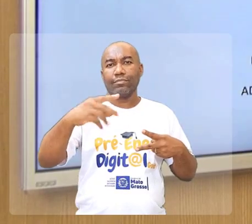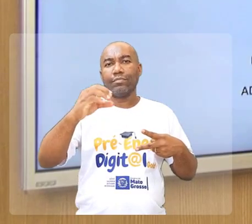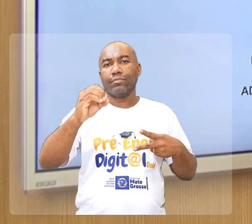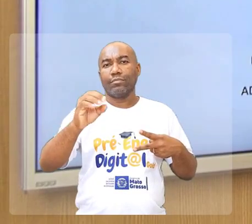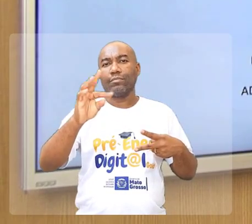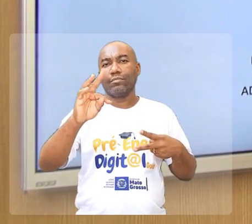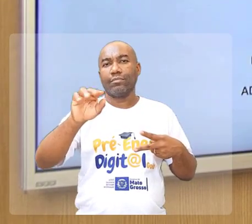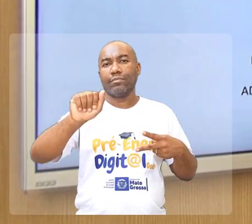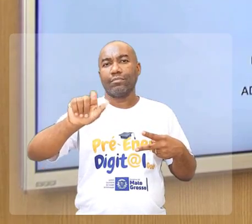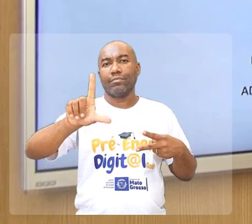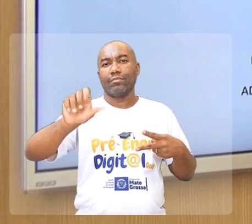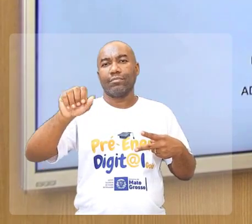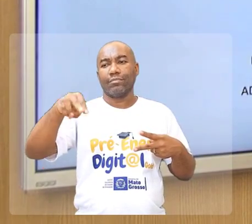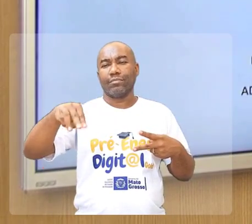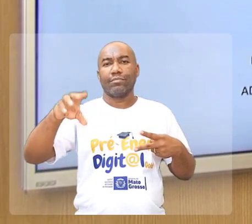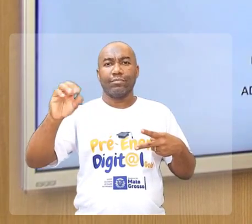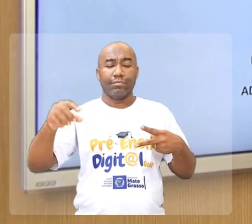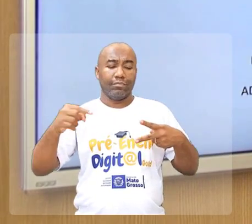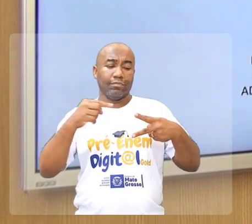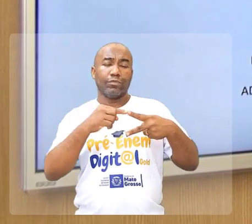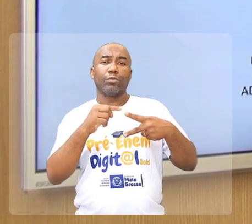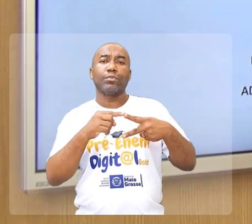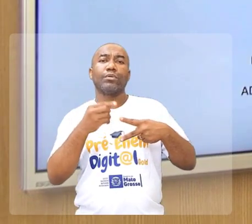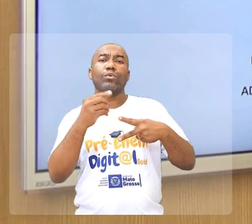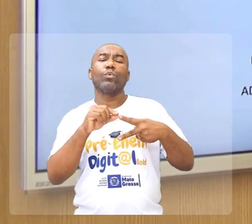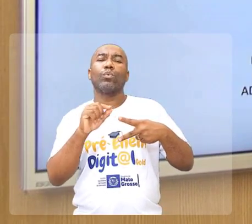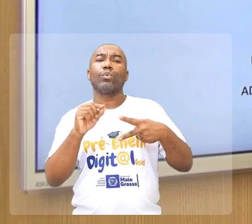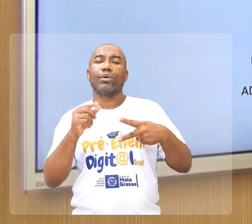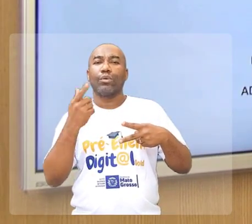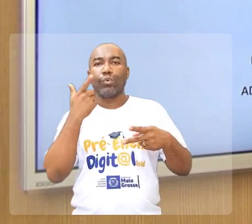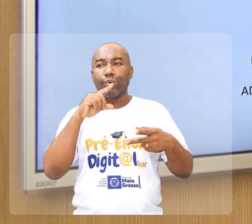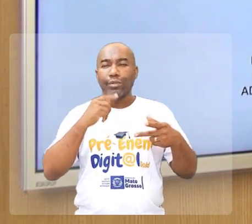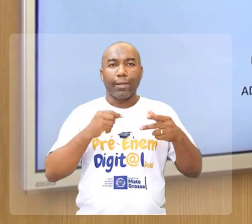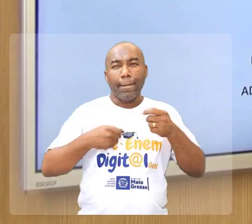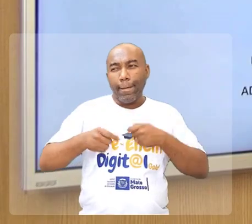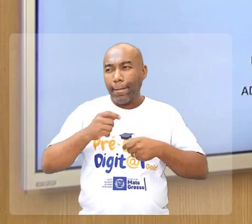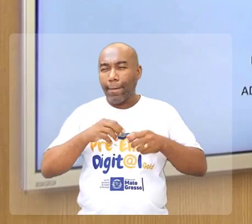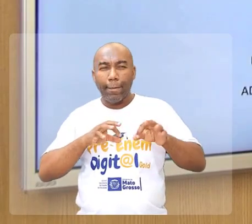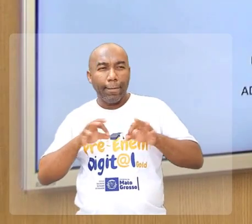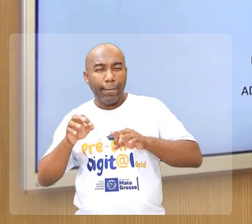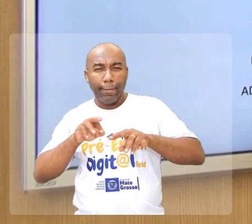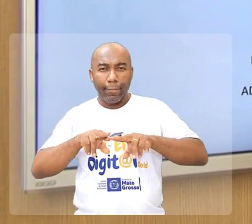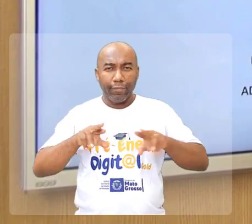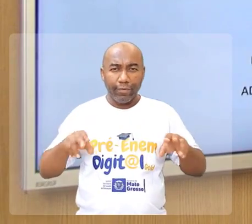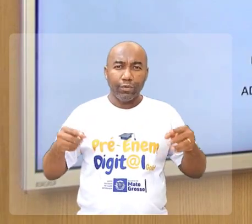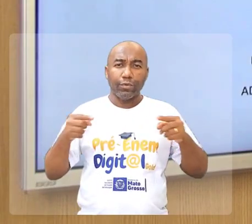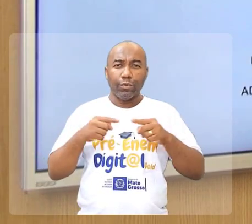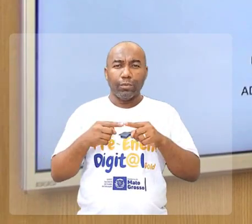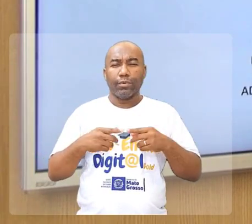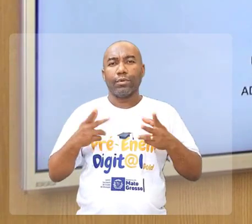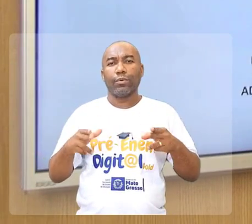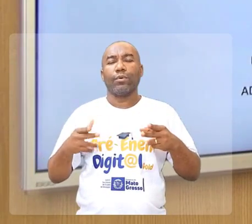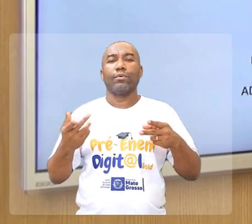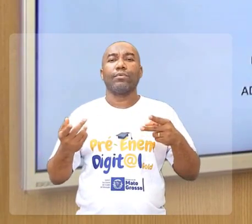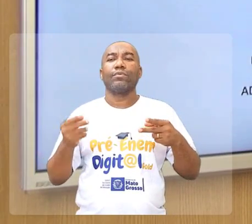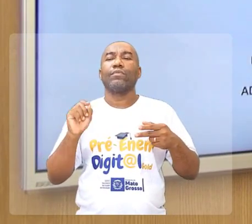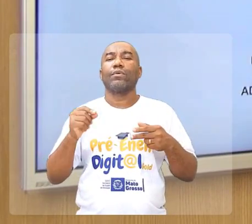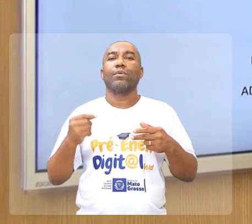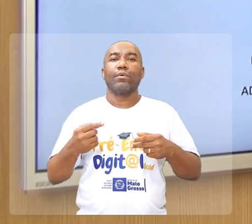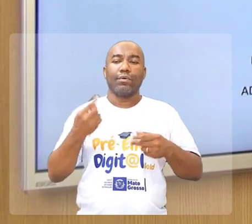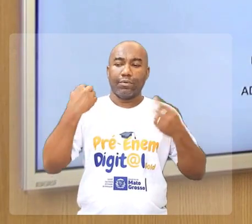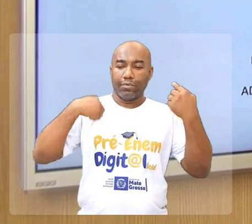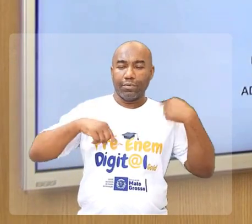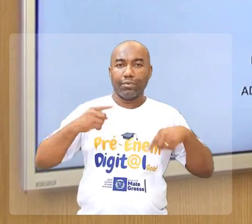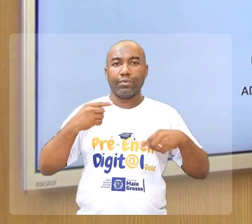muito importante para o nosso controle do dia a dia. Em que sentido? É essa área, por exemplo, que regula a